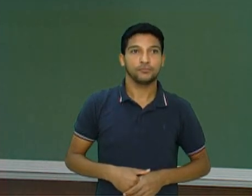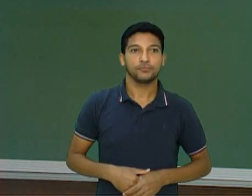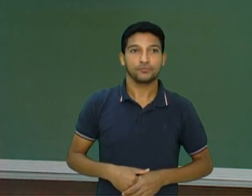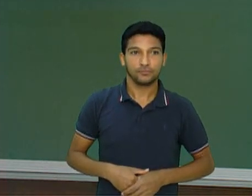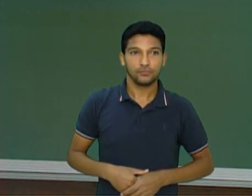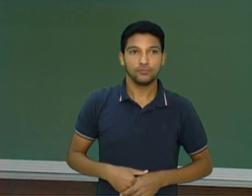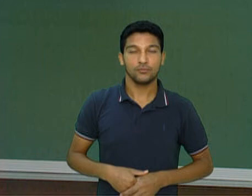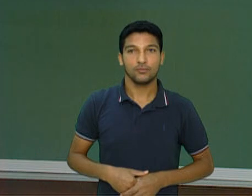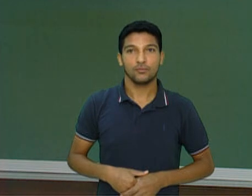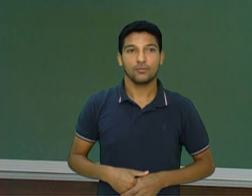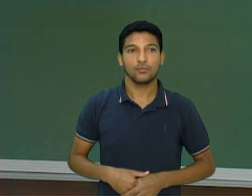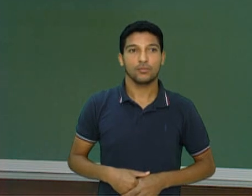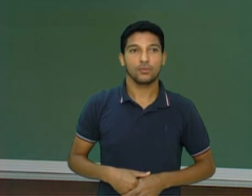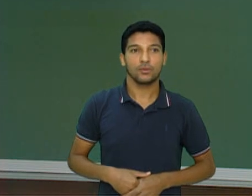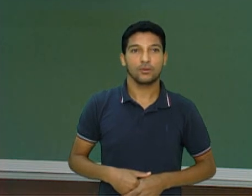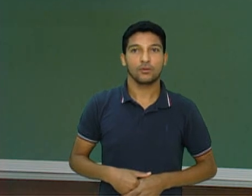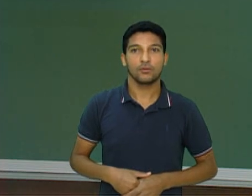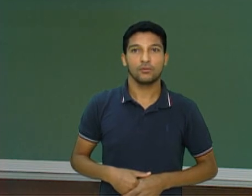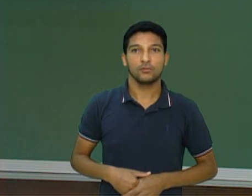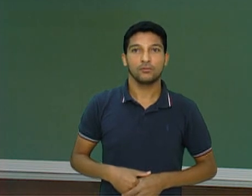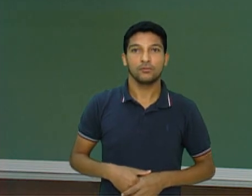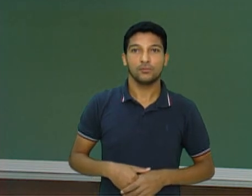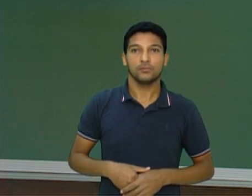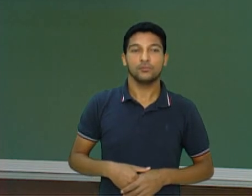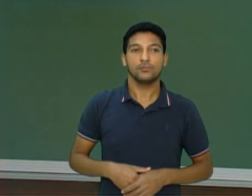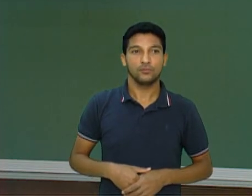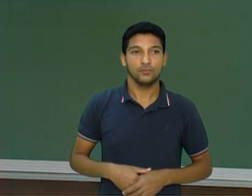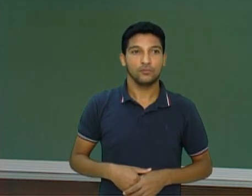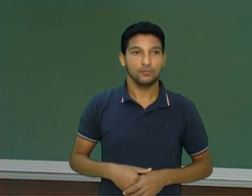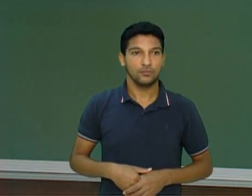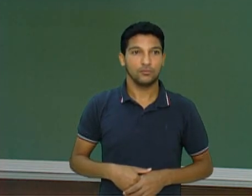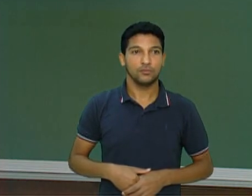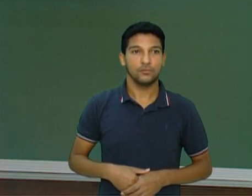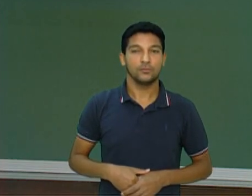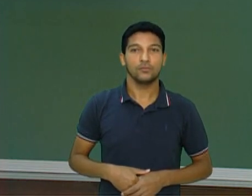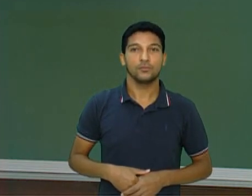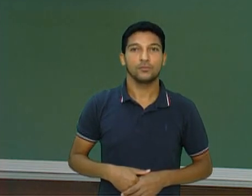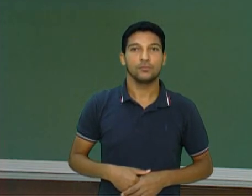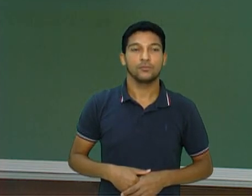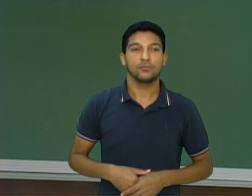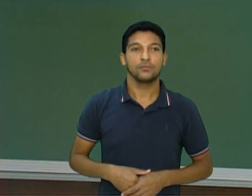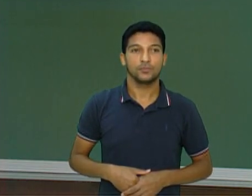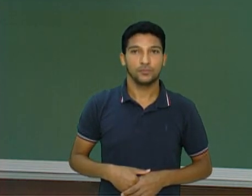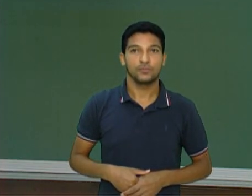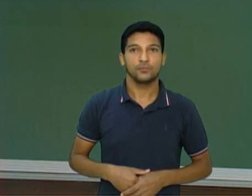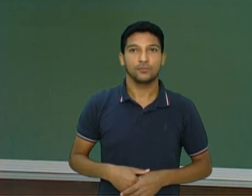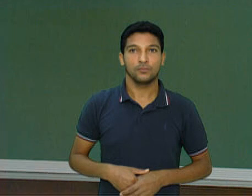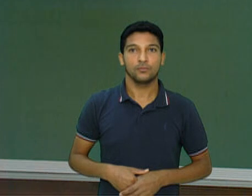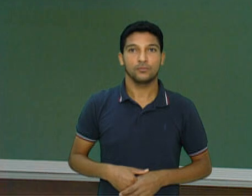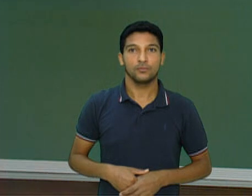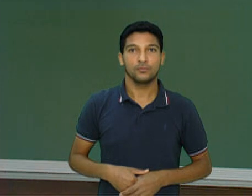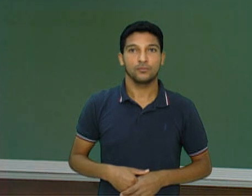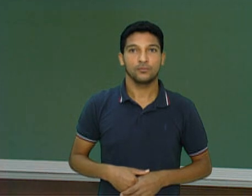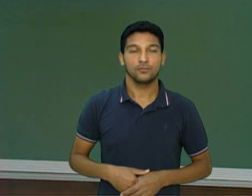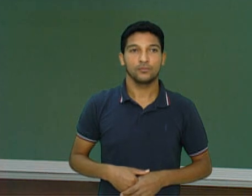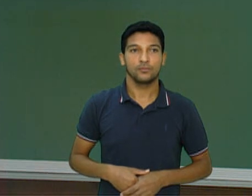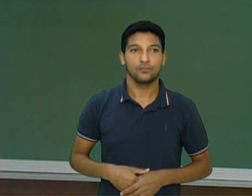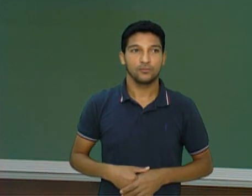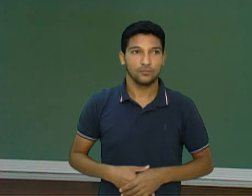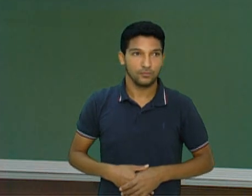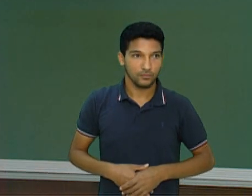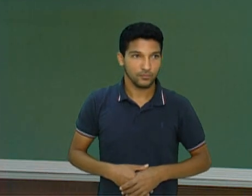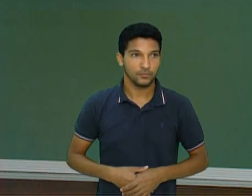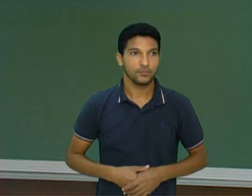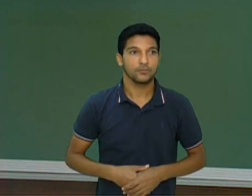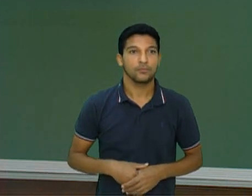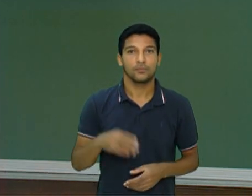já que a sua sombra, né, ela é paralela ao plano, ok? Beleza? Ok,